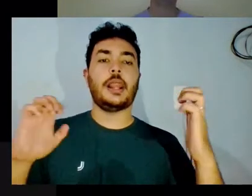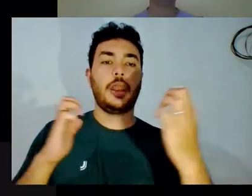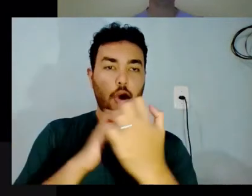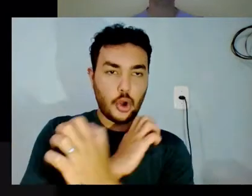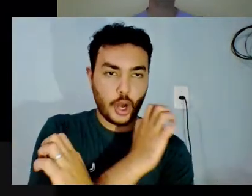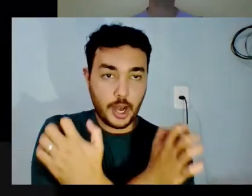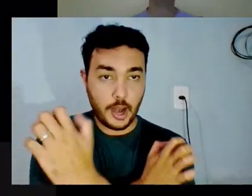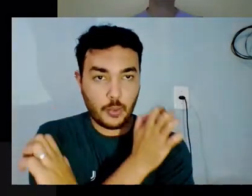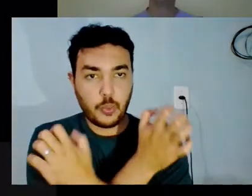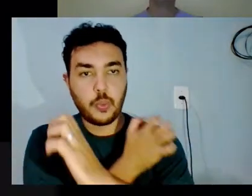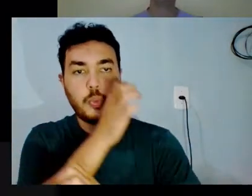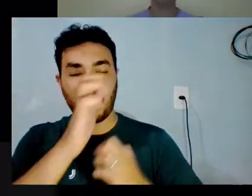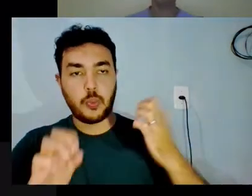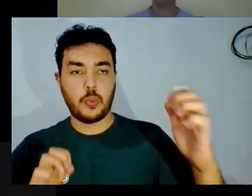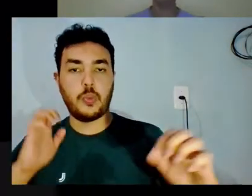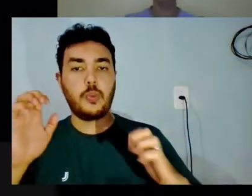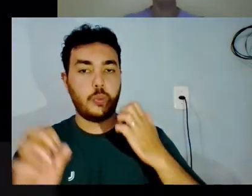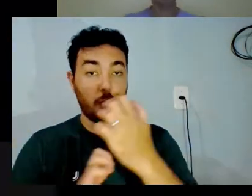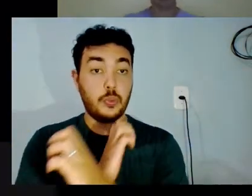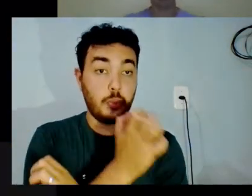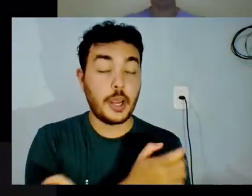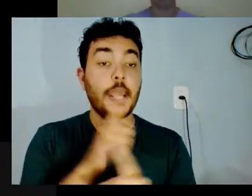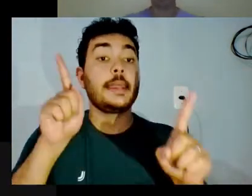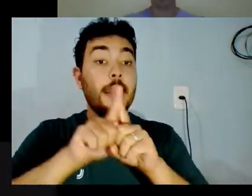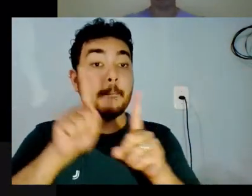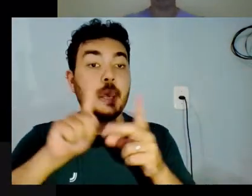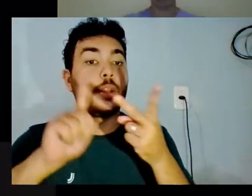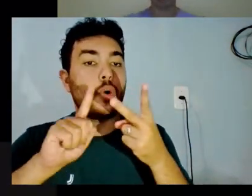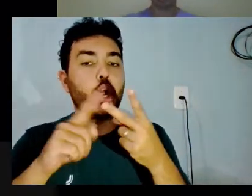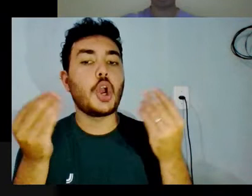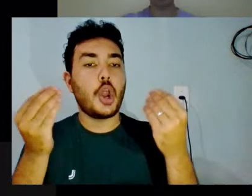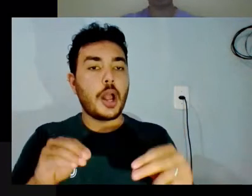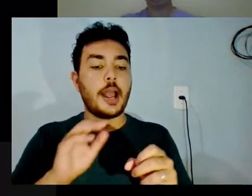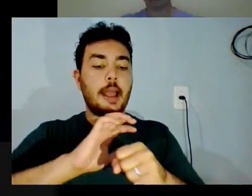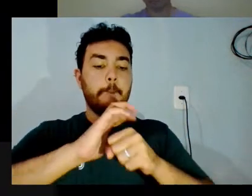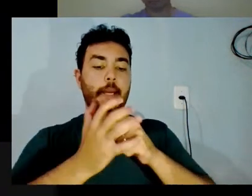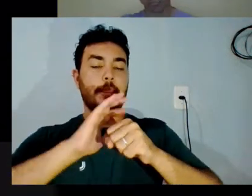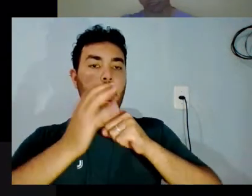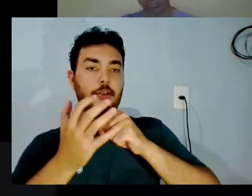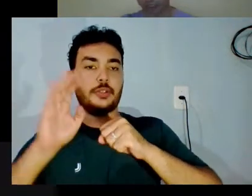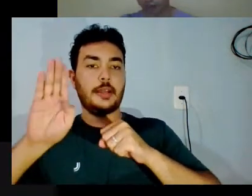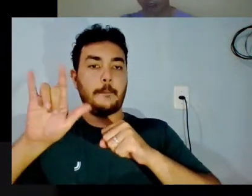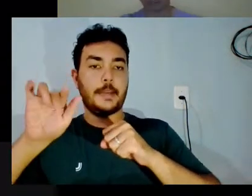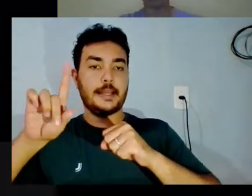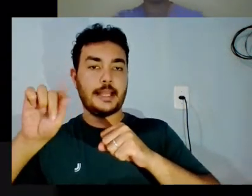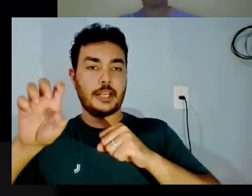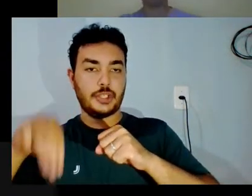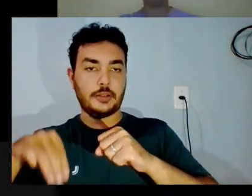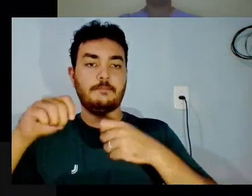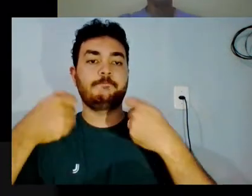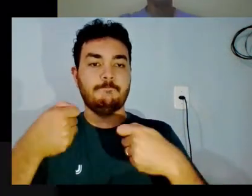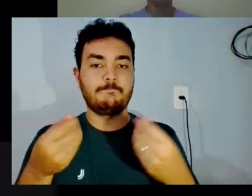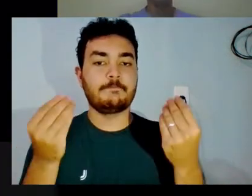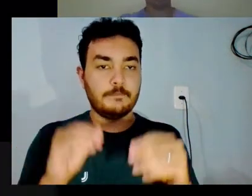por apenas um elétron, tá bom? Então, a gente tem que considerar isso. Esse elétron em relação a um átomo